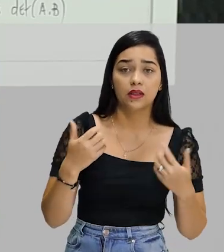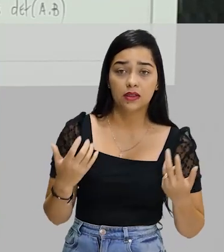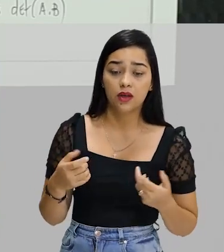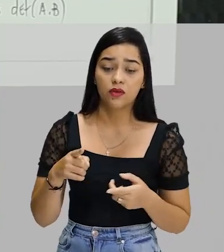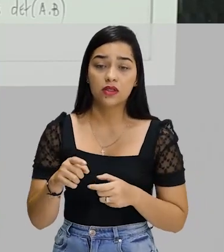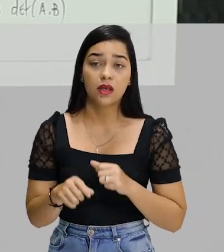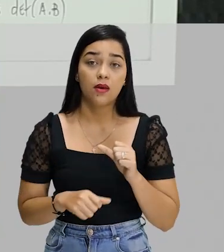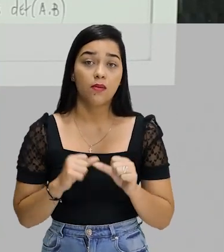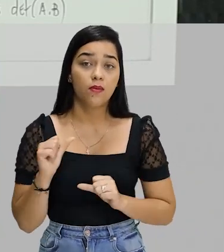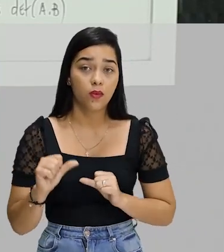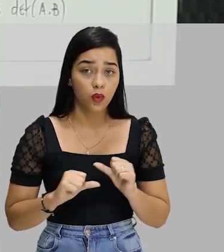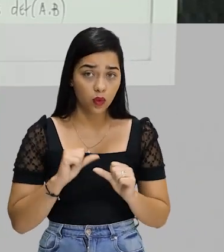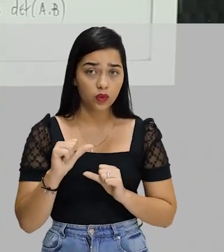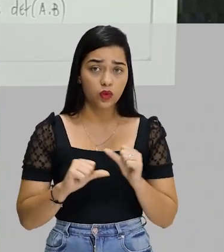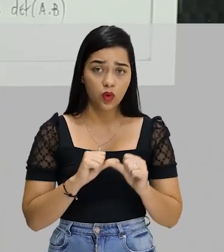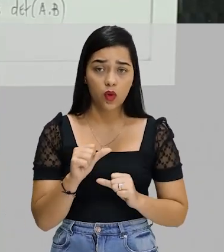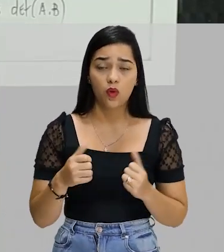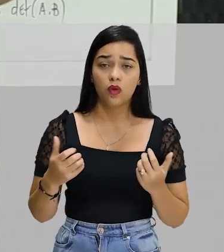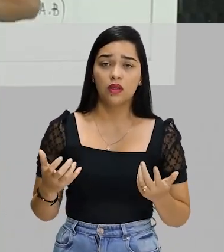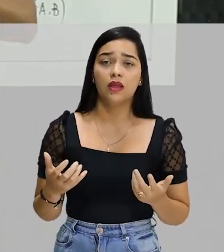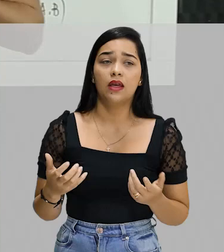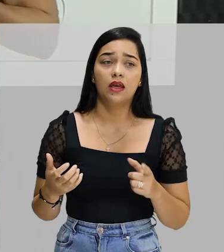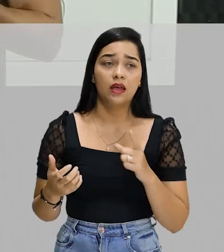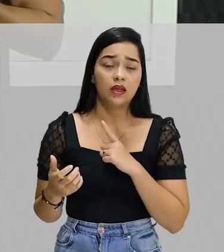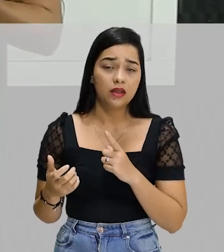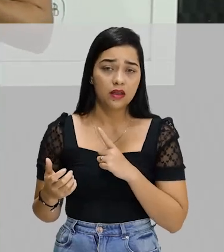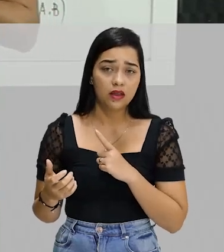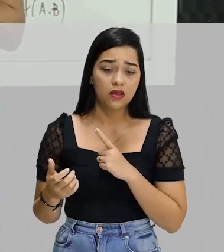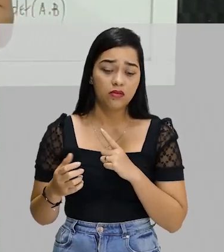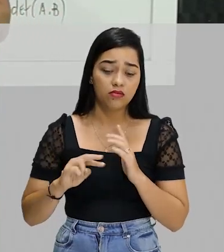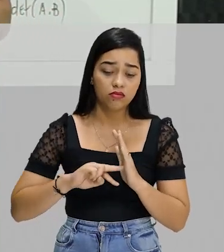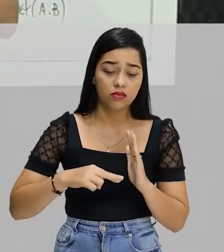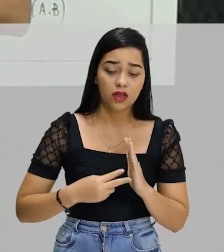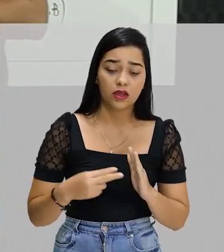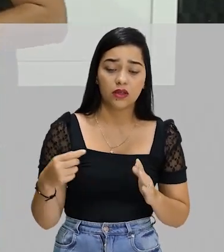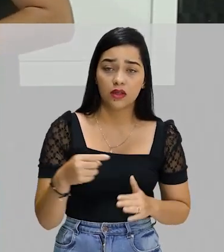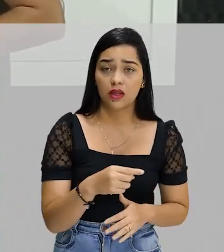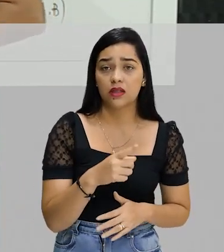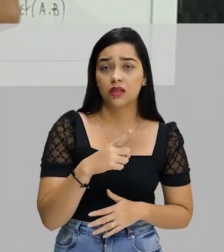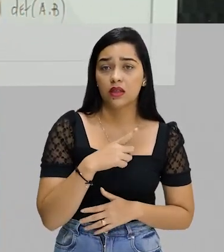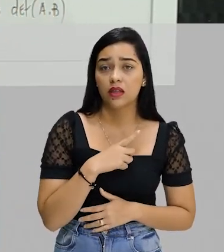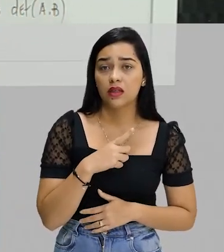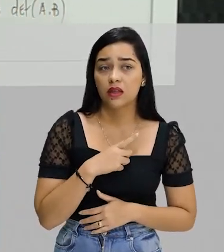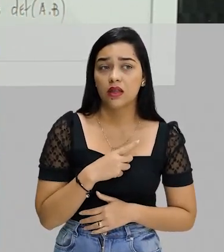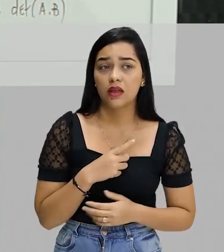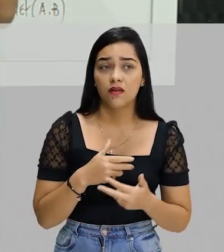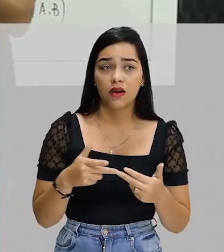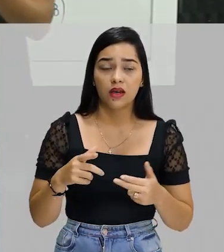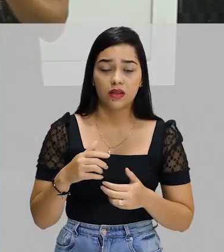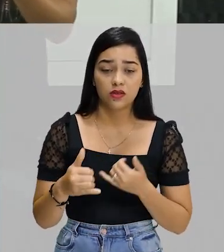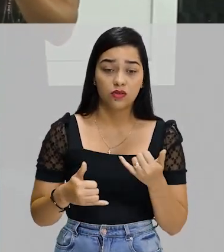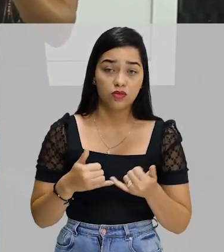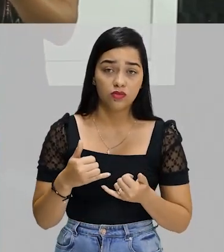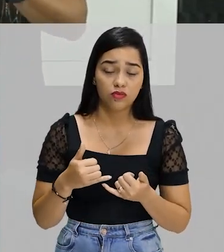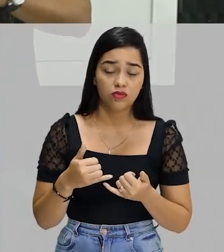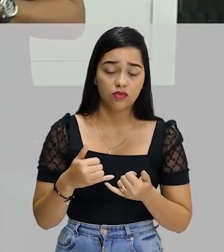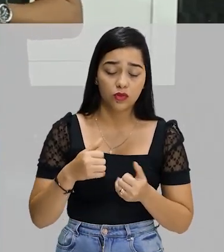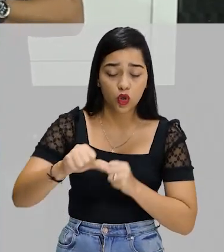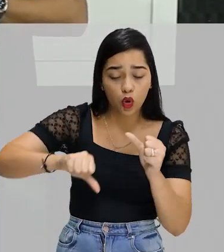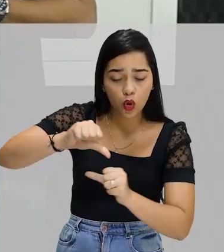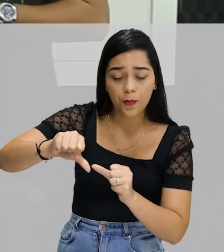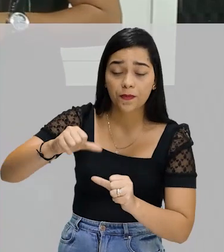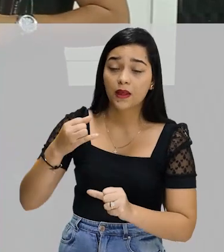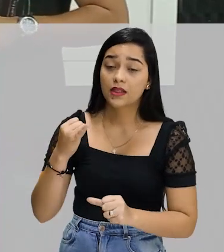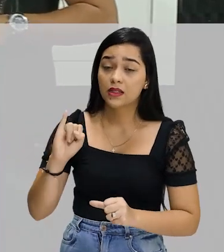você mudou o sentido, né, das linhas, trocou. Se